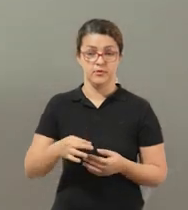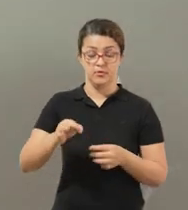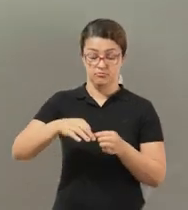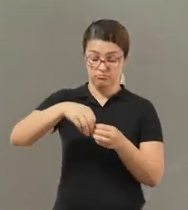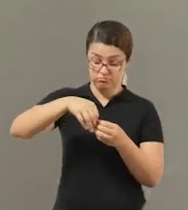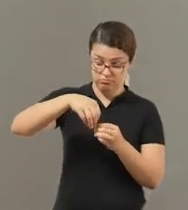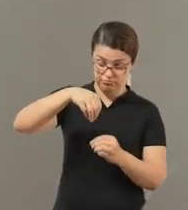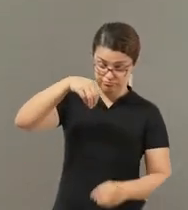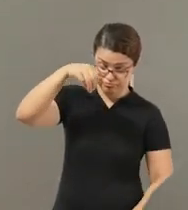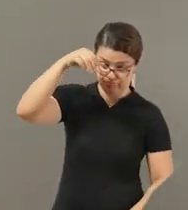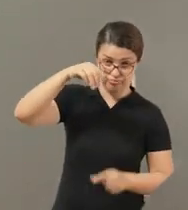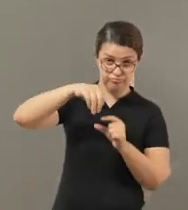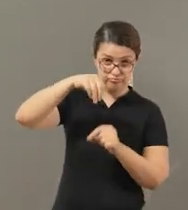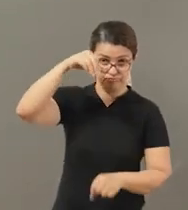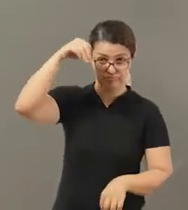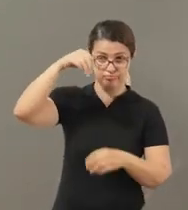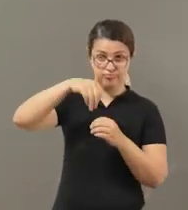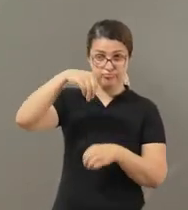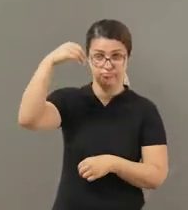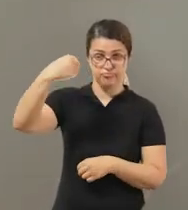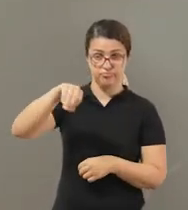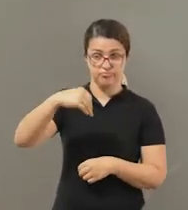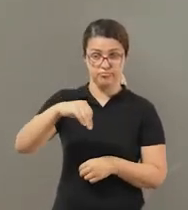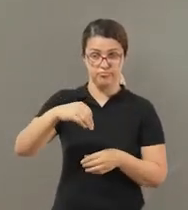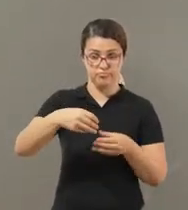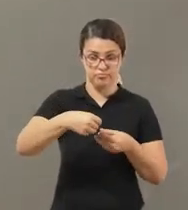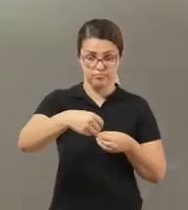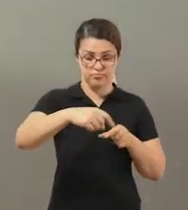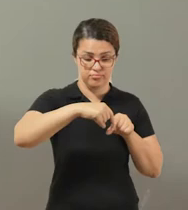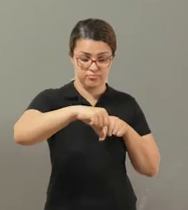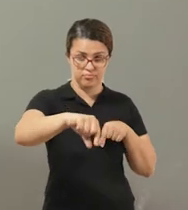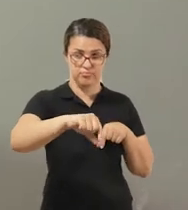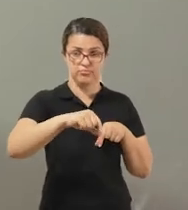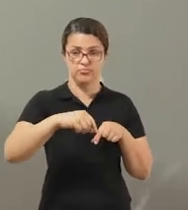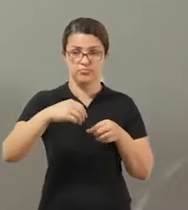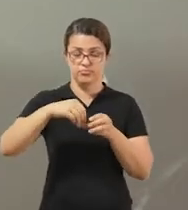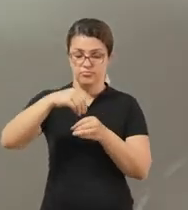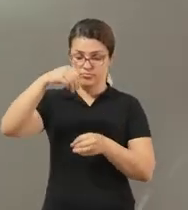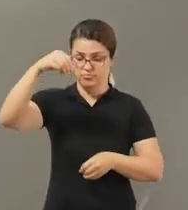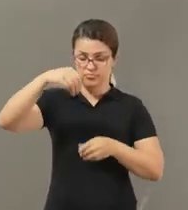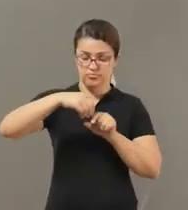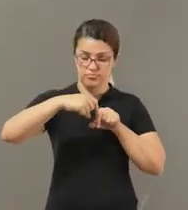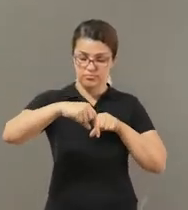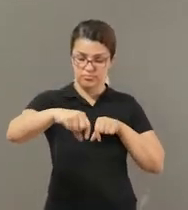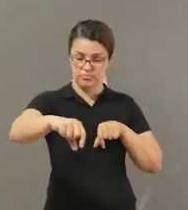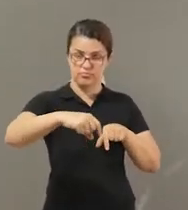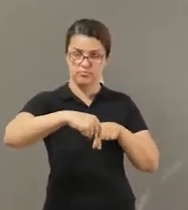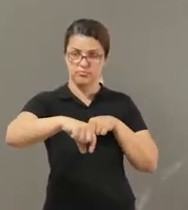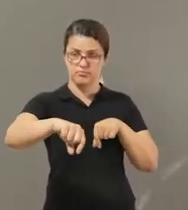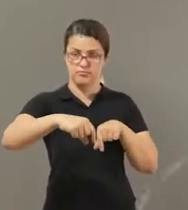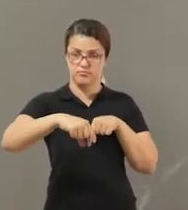Cortou, você vai abrir as fitinhas Tudo bem? Abra as três